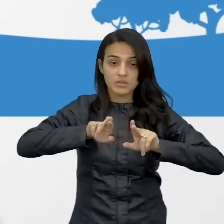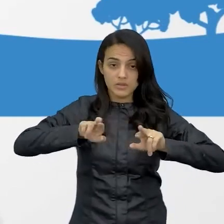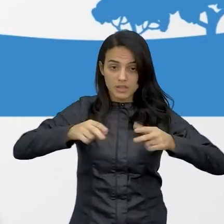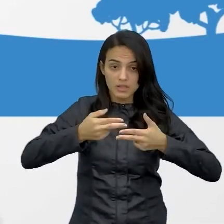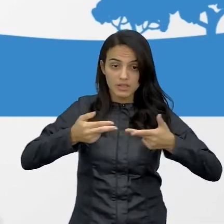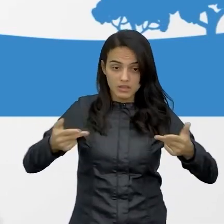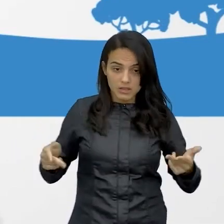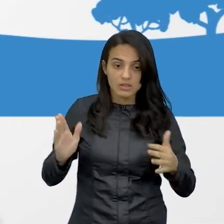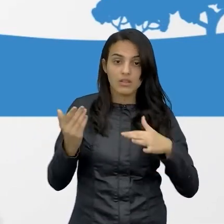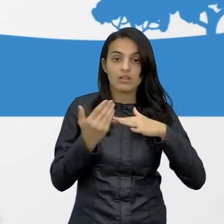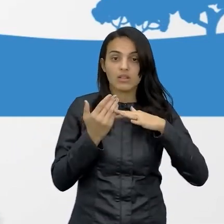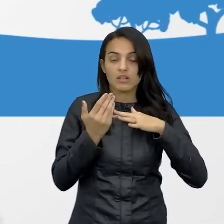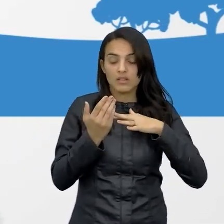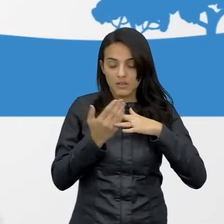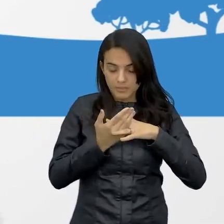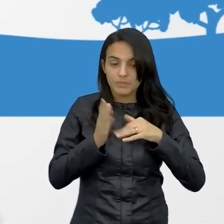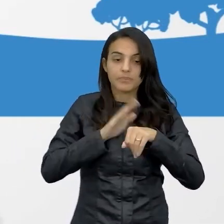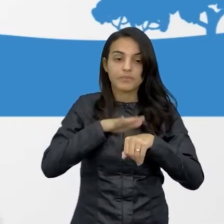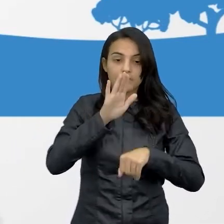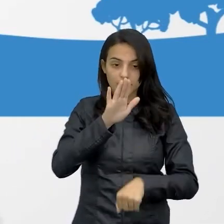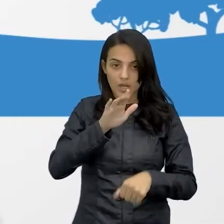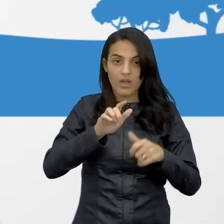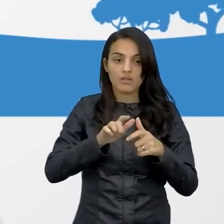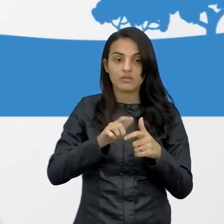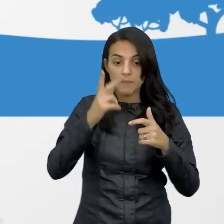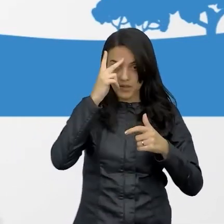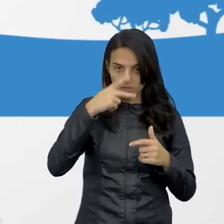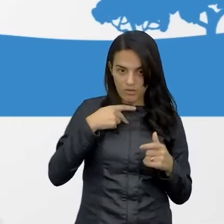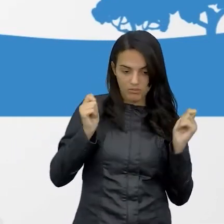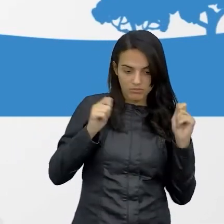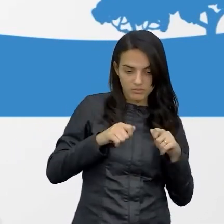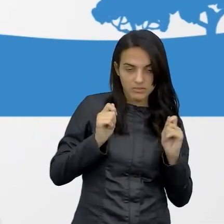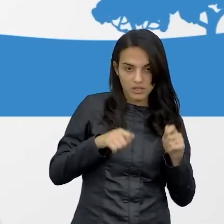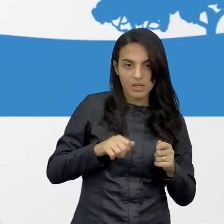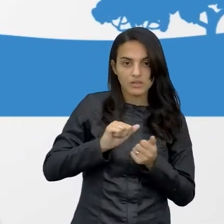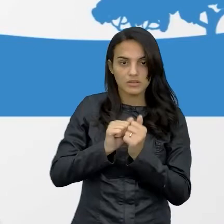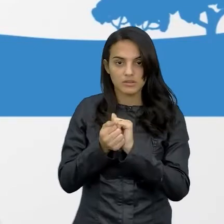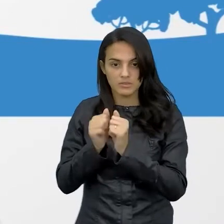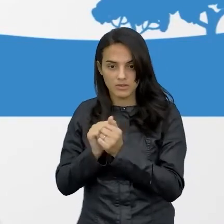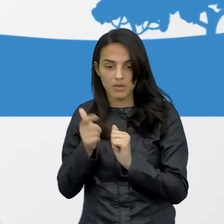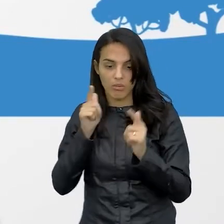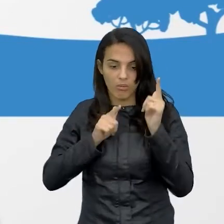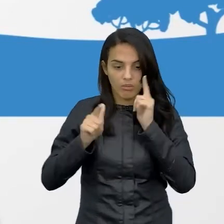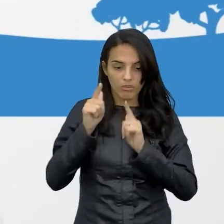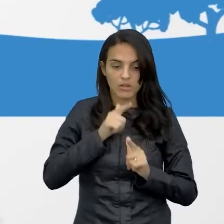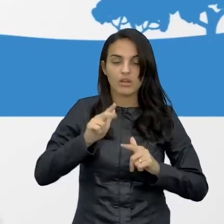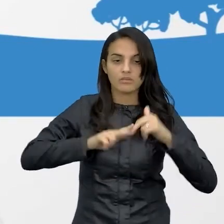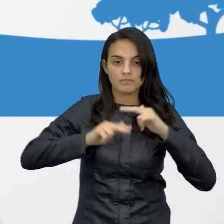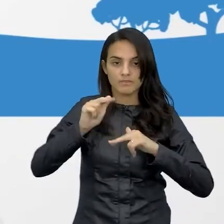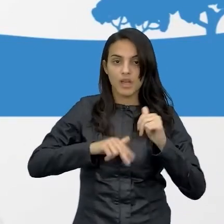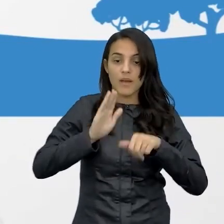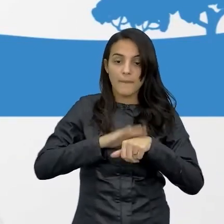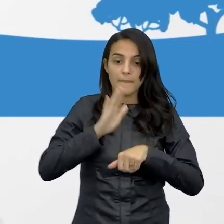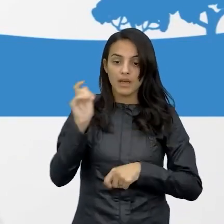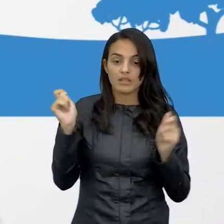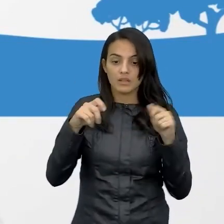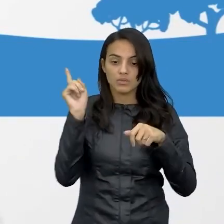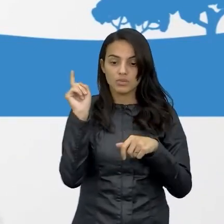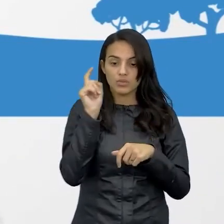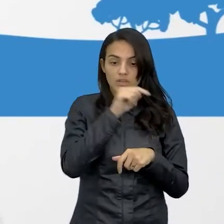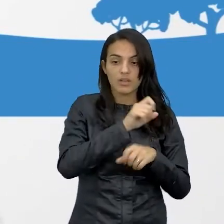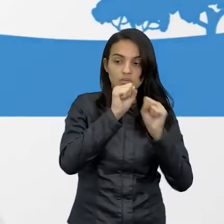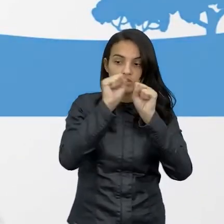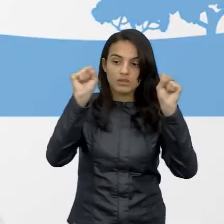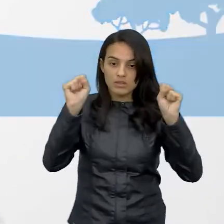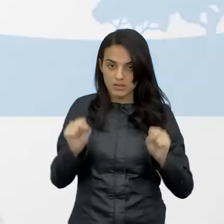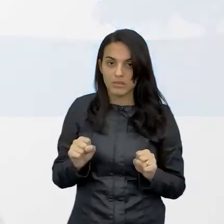e integração. Quanto maior for a autonomia e capacidade de adaptação dos elementos, maior é a complexidade do